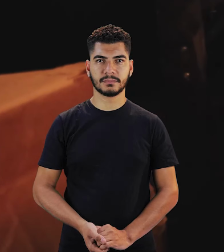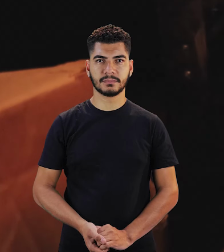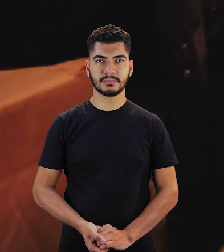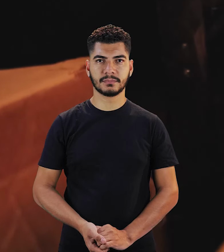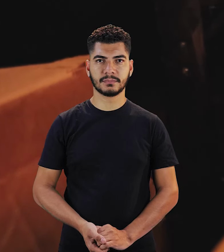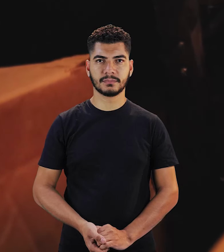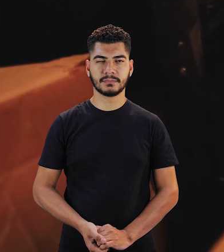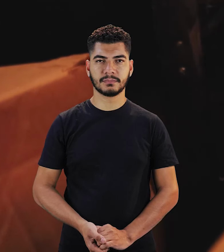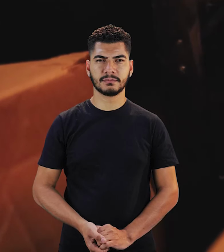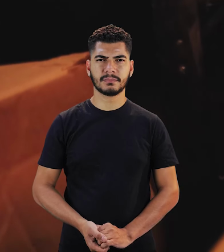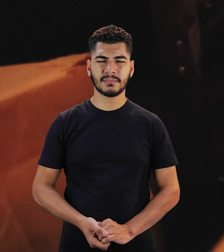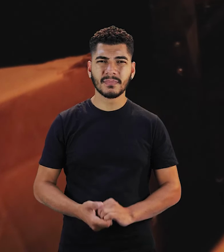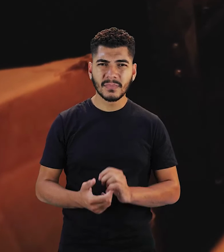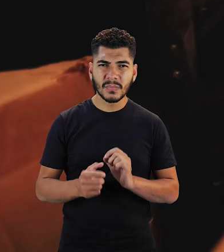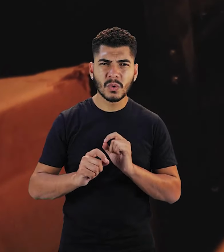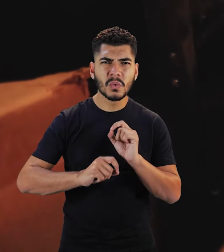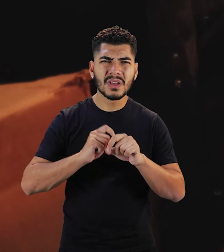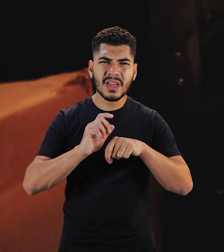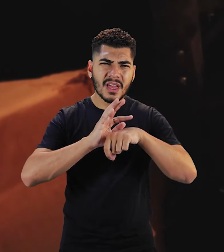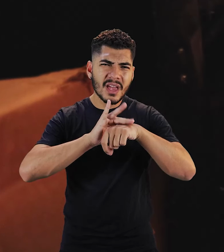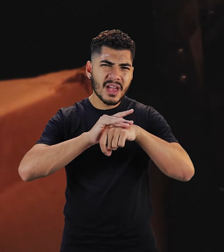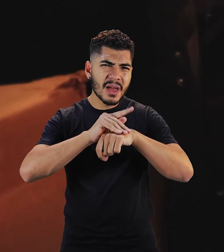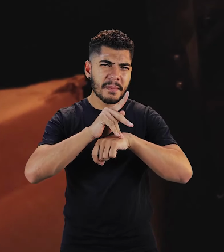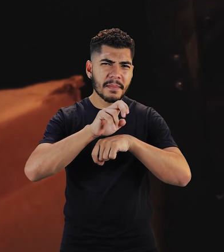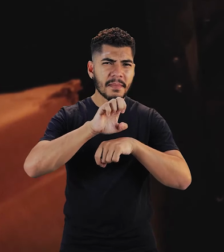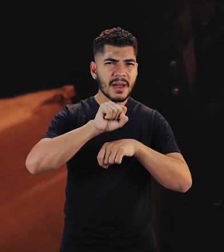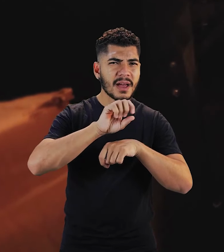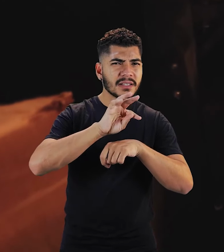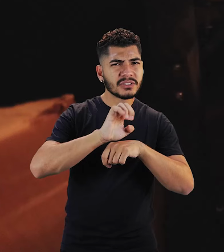Mas o que é a peste, afinal?